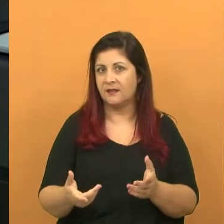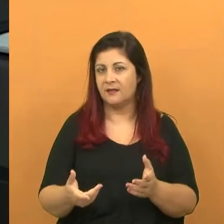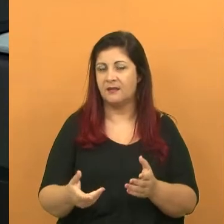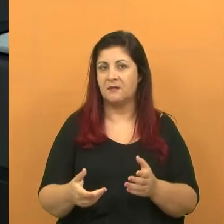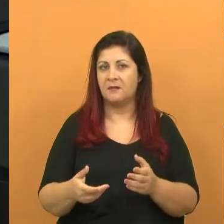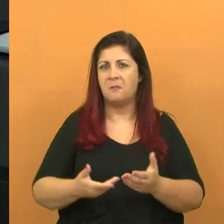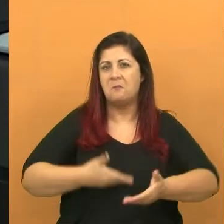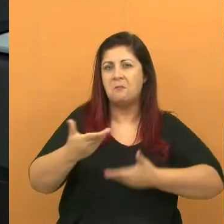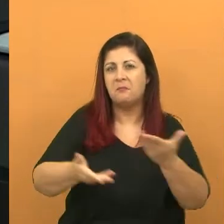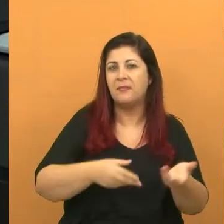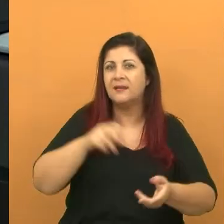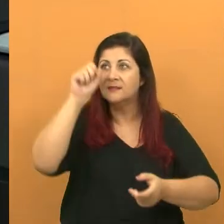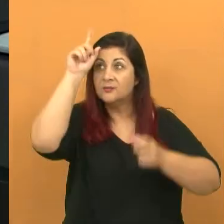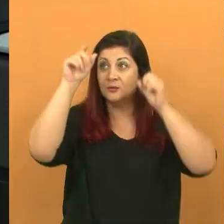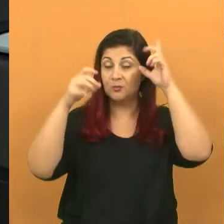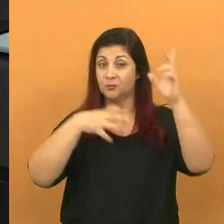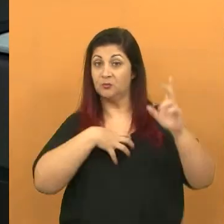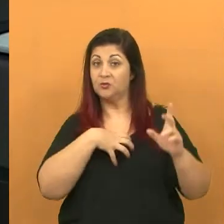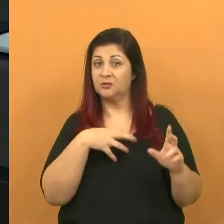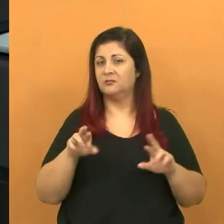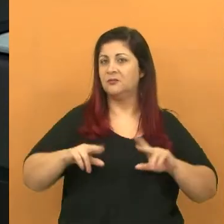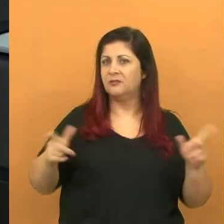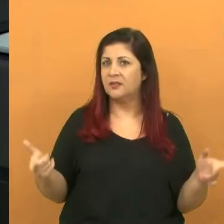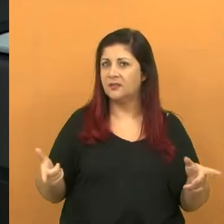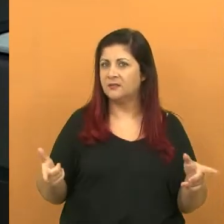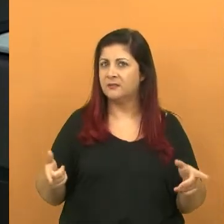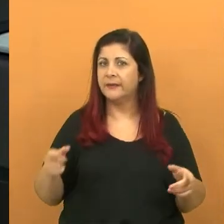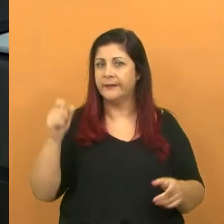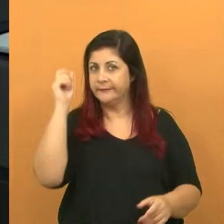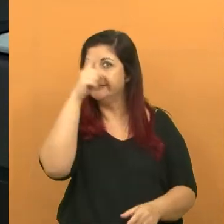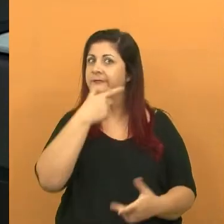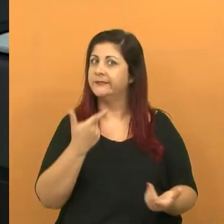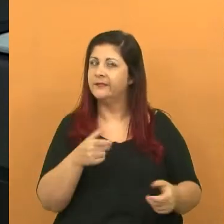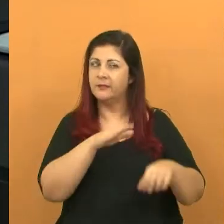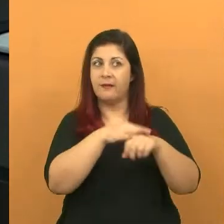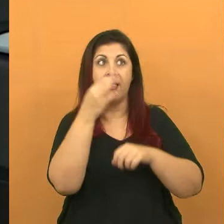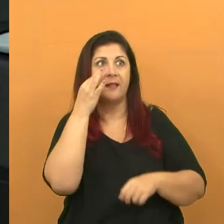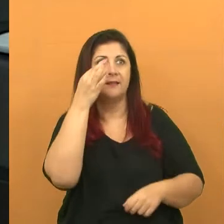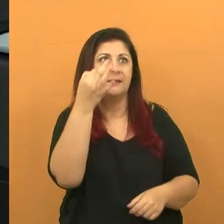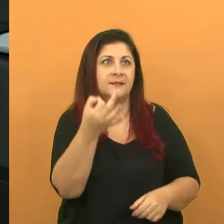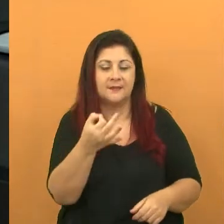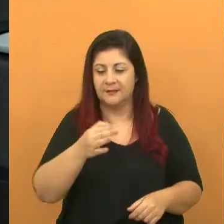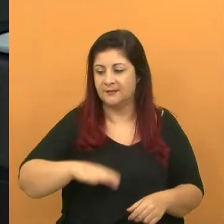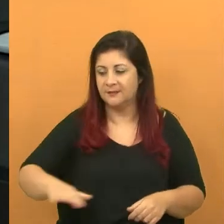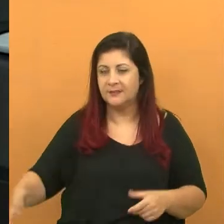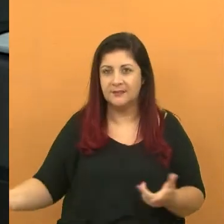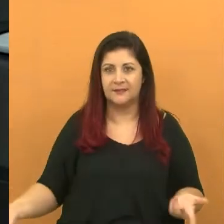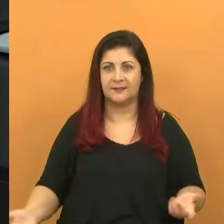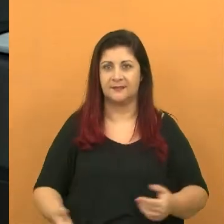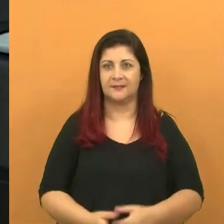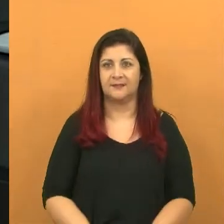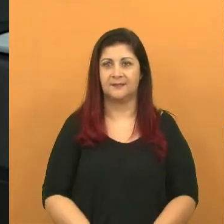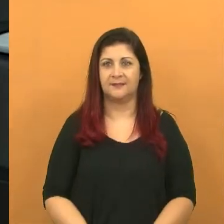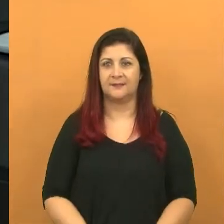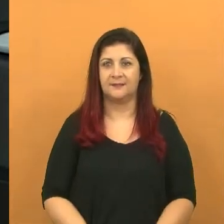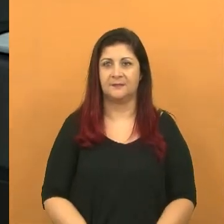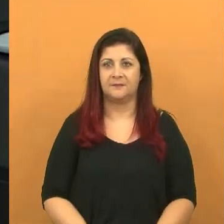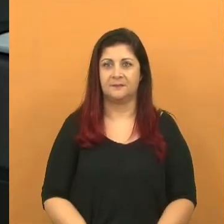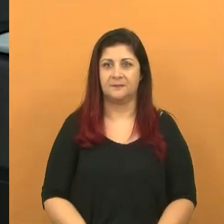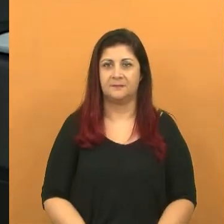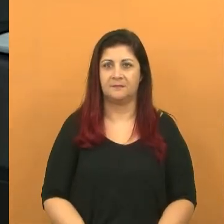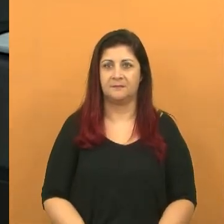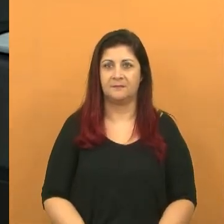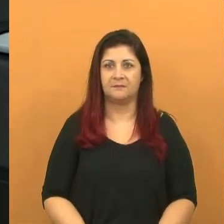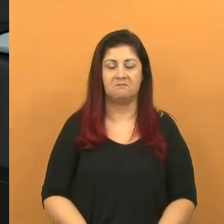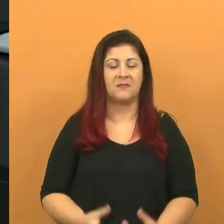cultura para as crianças de uma forma diferenciada. Isso é muito difícil, você chamar a atenção dos alunos, enfim, dos estudantes, não é?